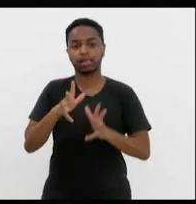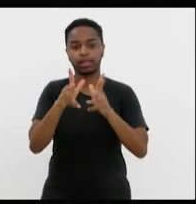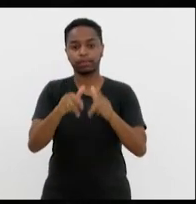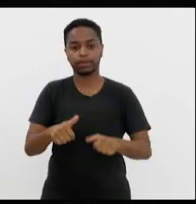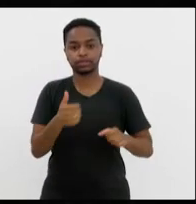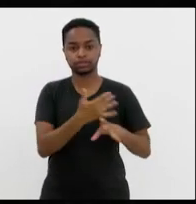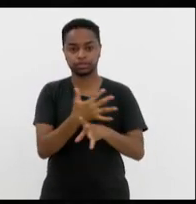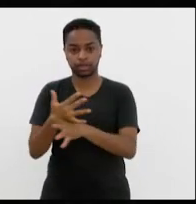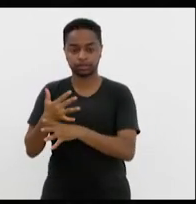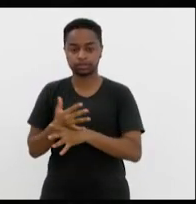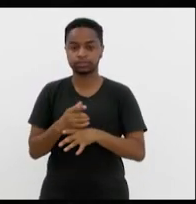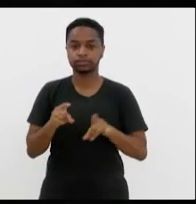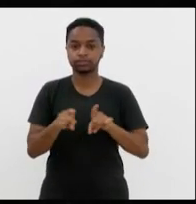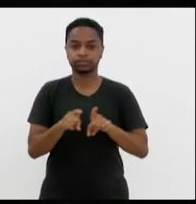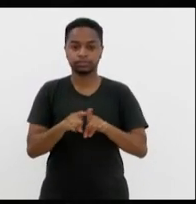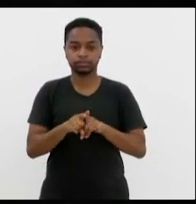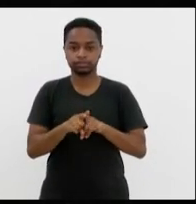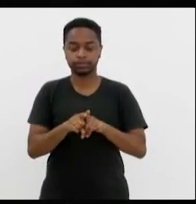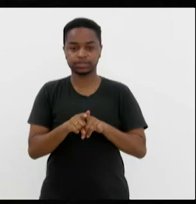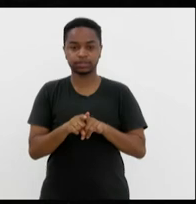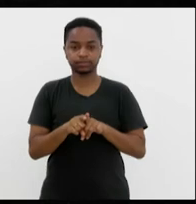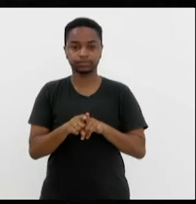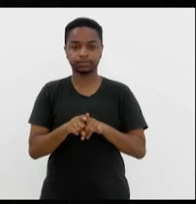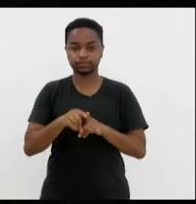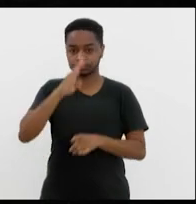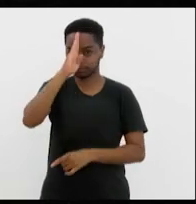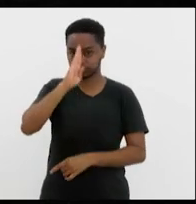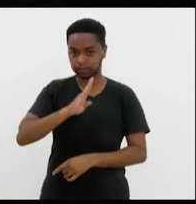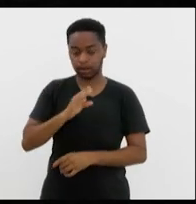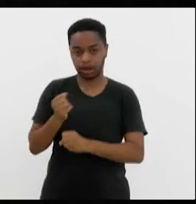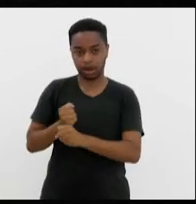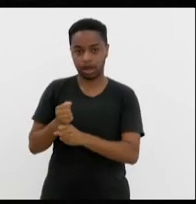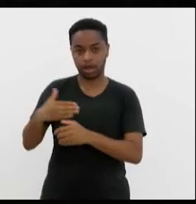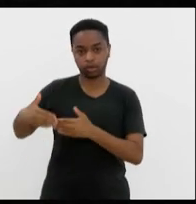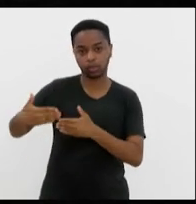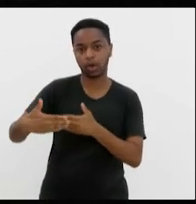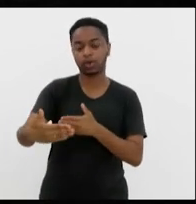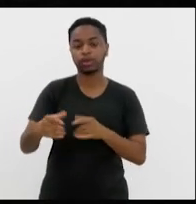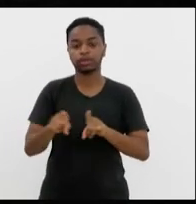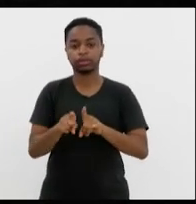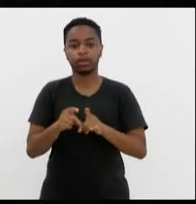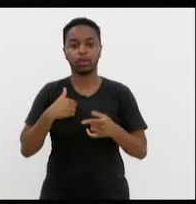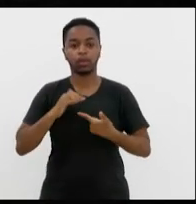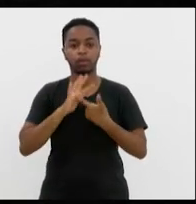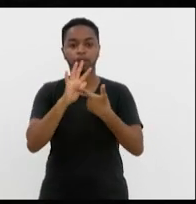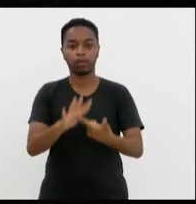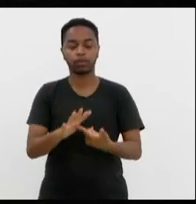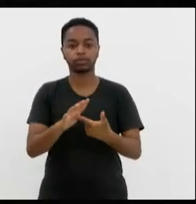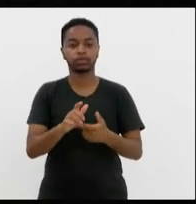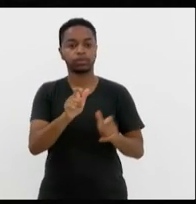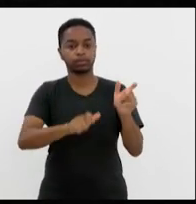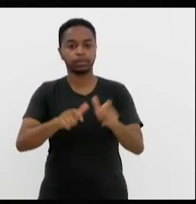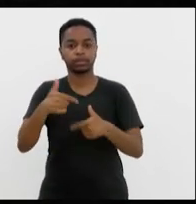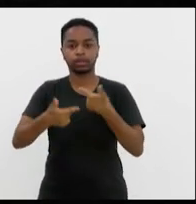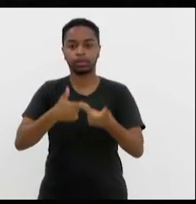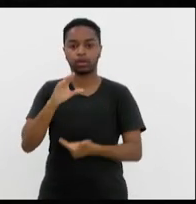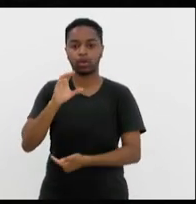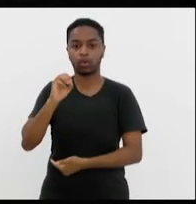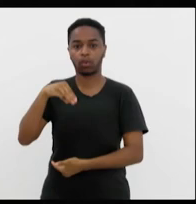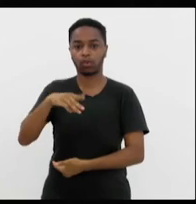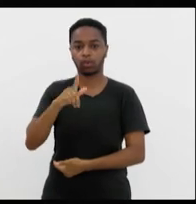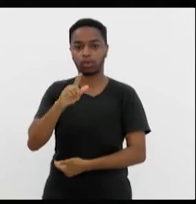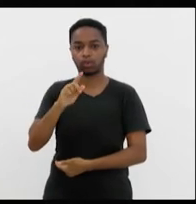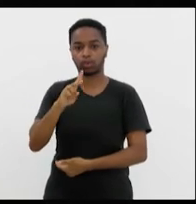dentre os beneficiários de gratificação anual. E eu destaco aqui os agentes da Conlub como